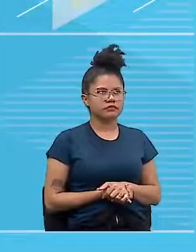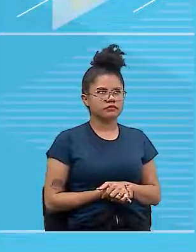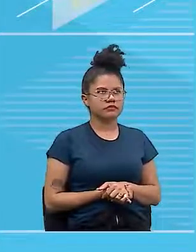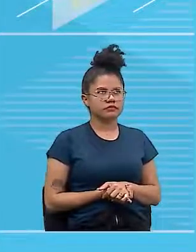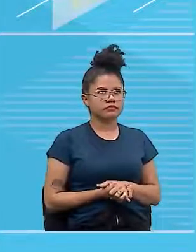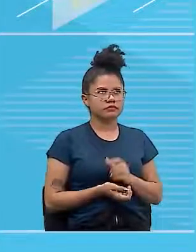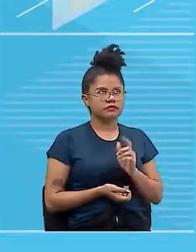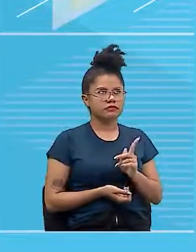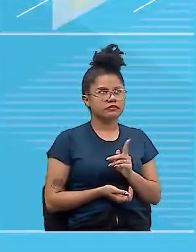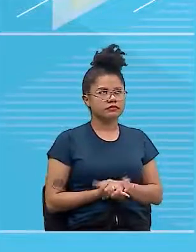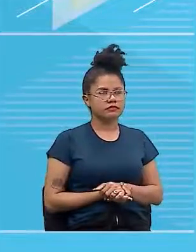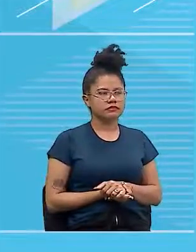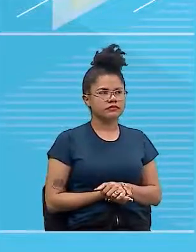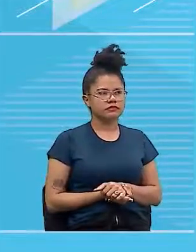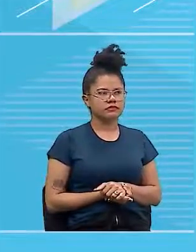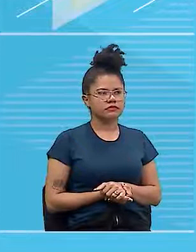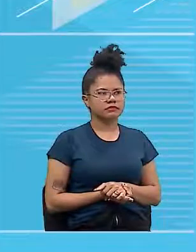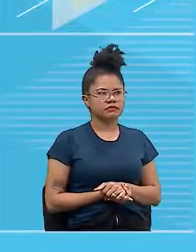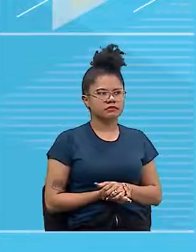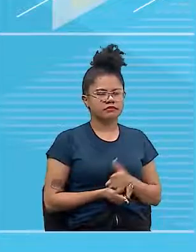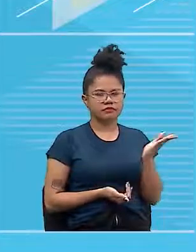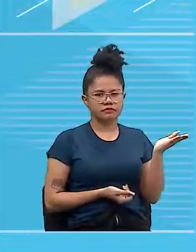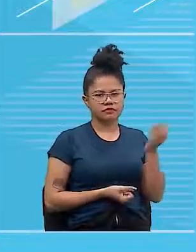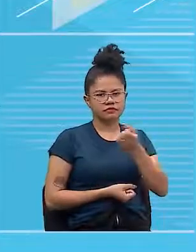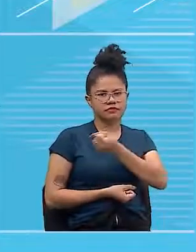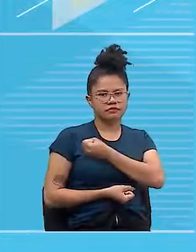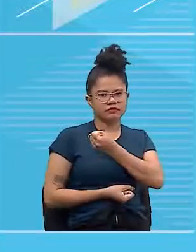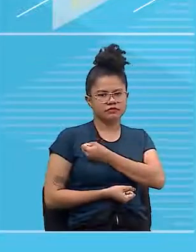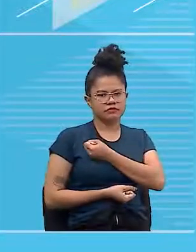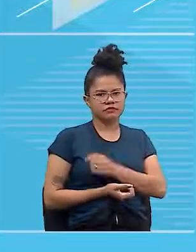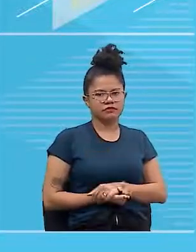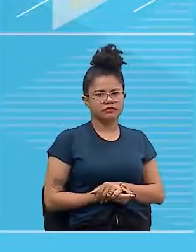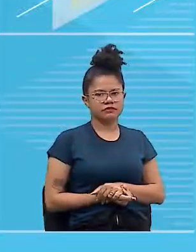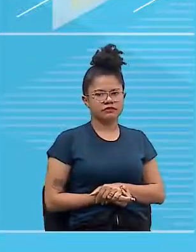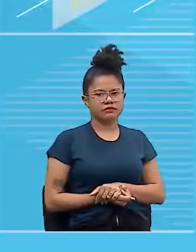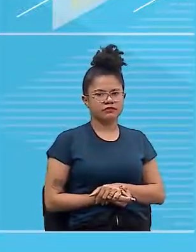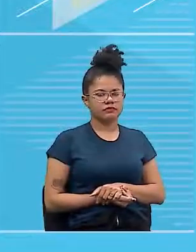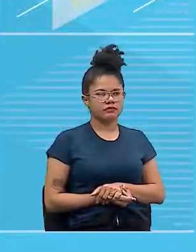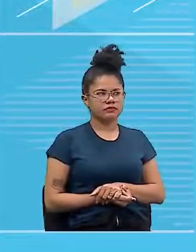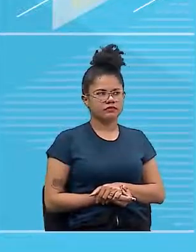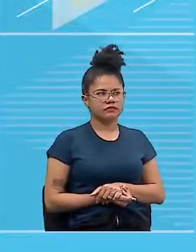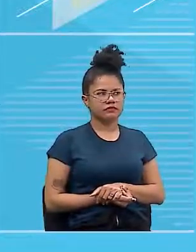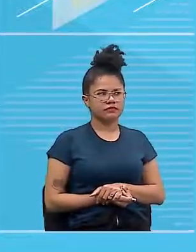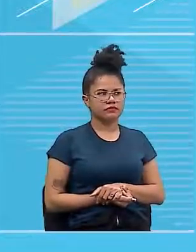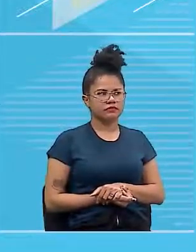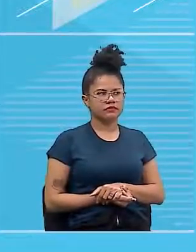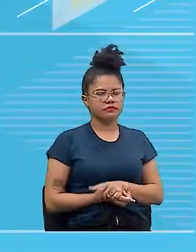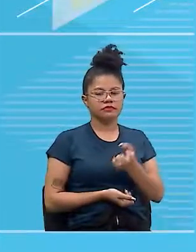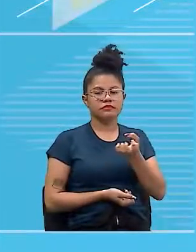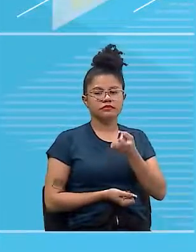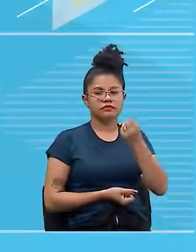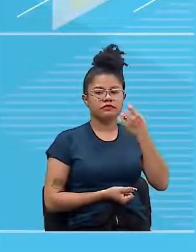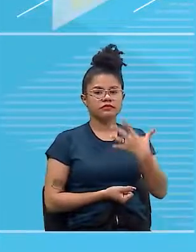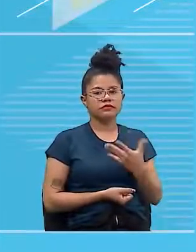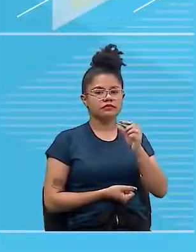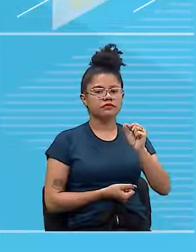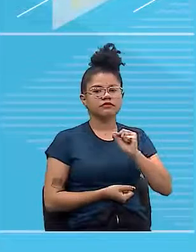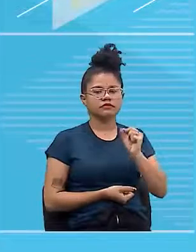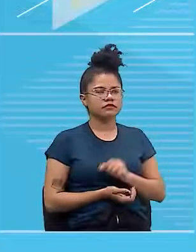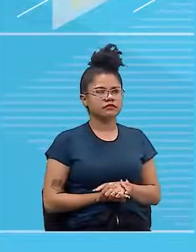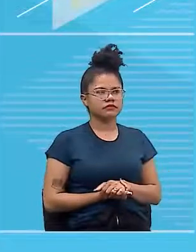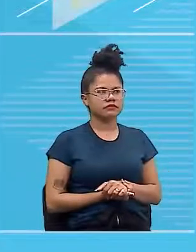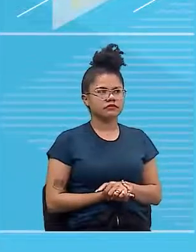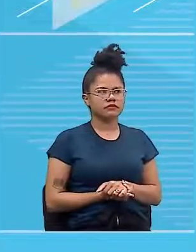tá esses valores e eles querem dizer o que